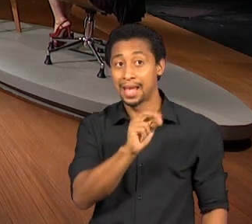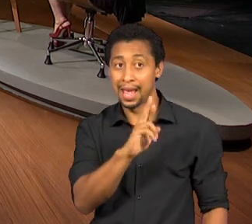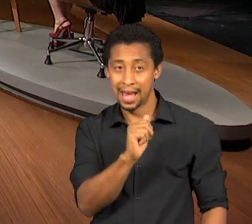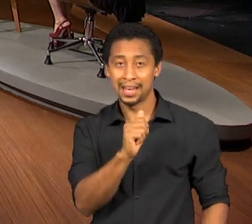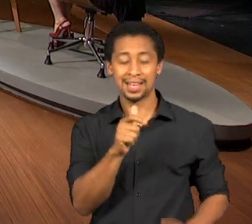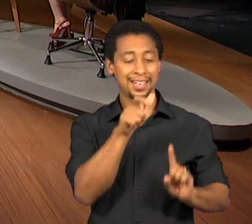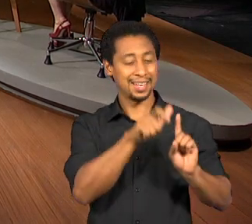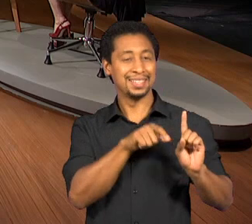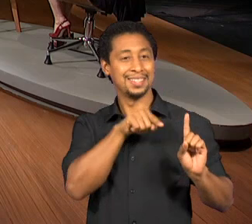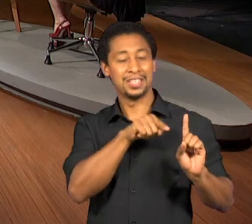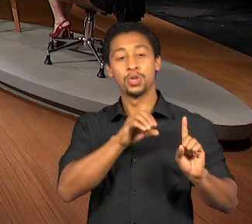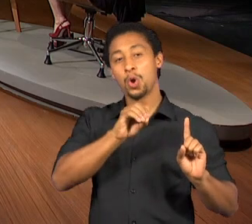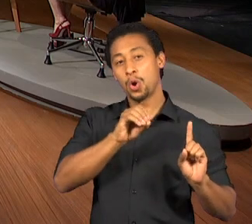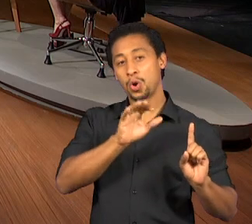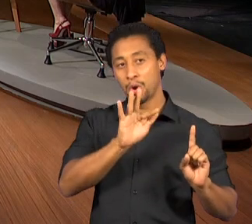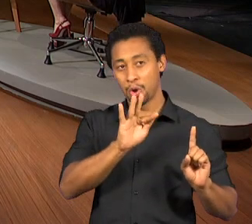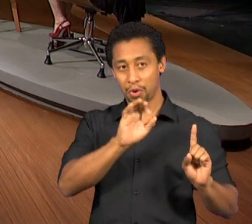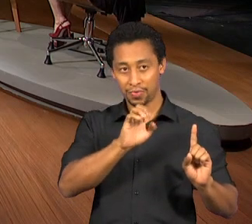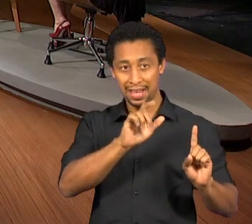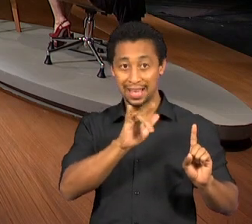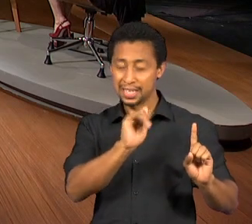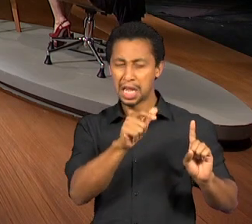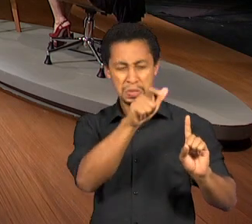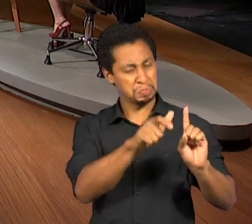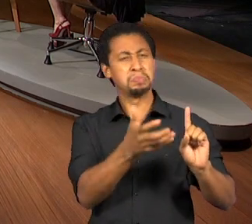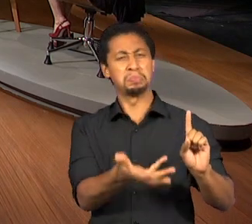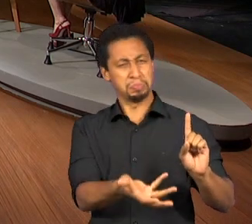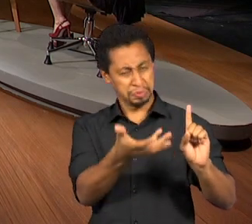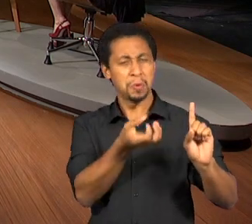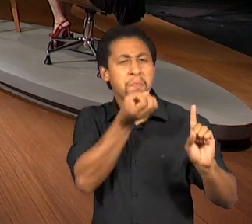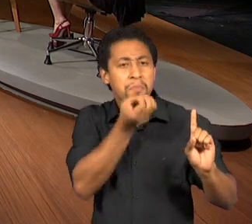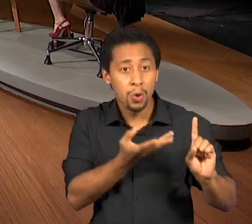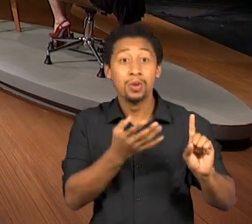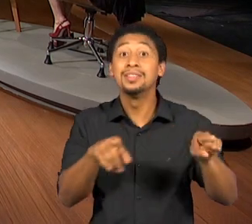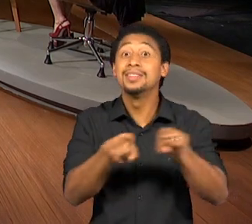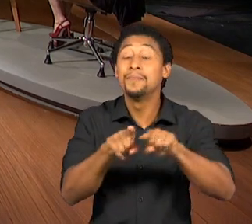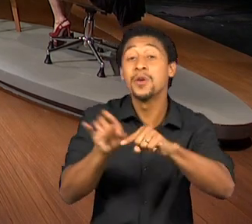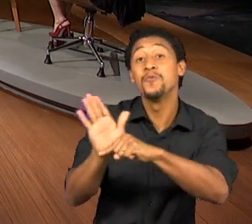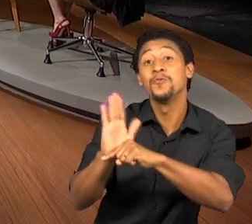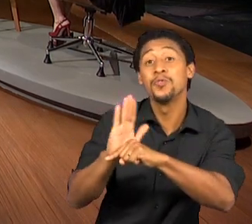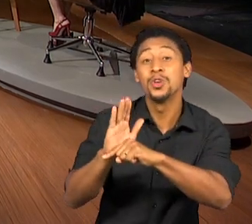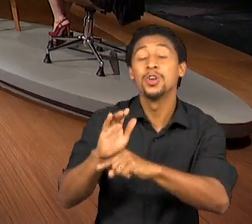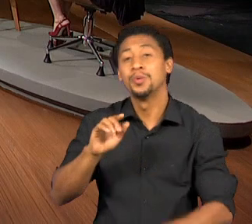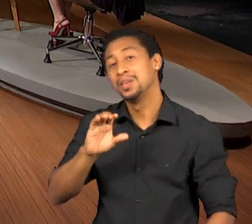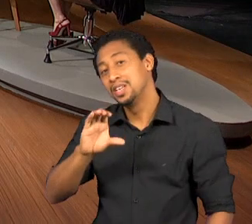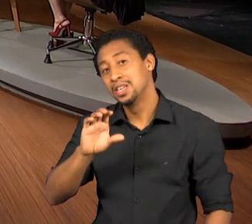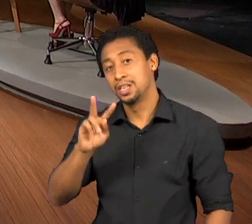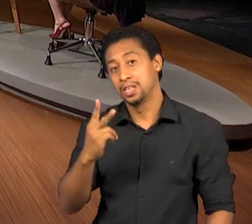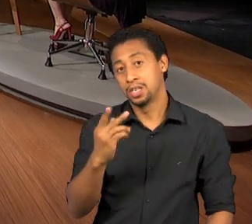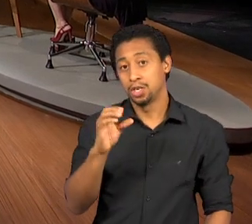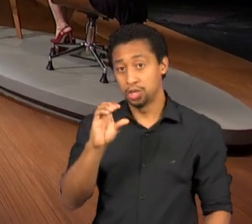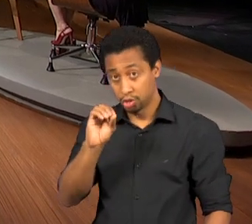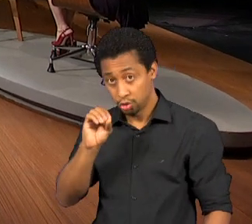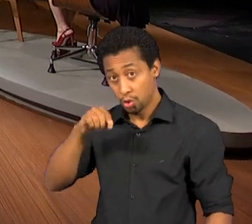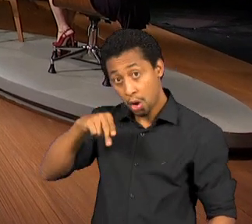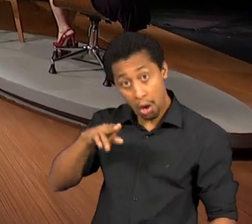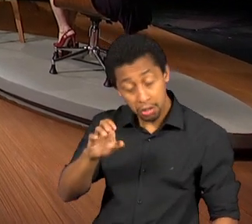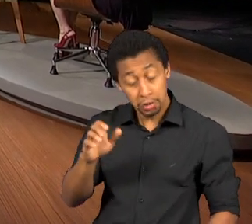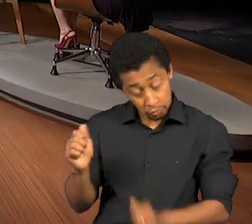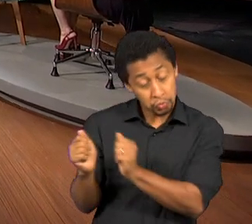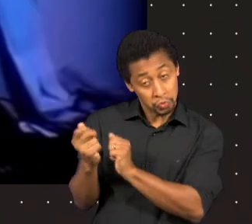fazia sensacionalmente bem. Nós fizemos Choque, o filme, Choque do Jair Correia também, foi uma experiência muitos